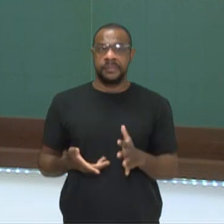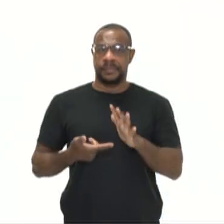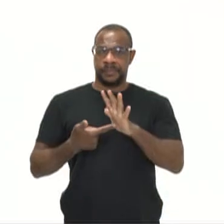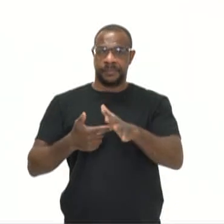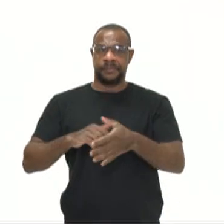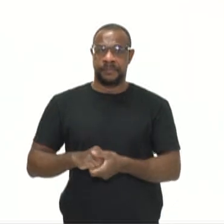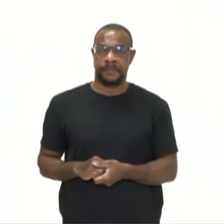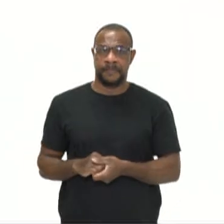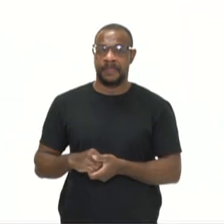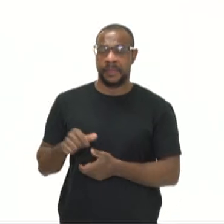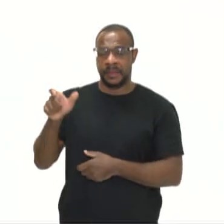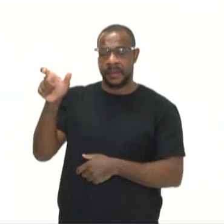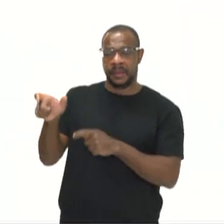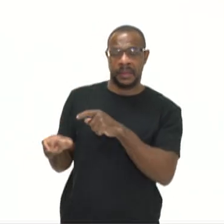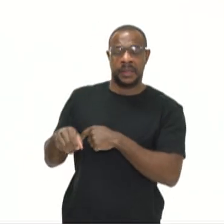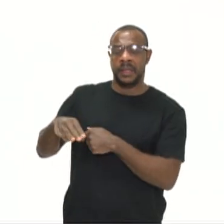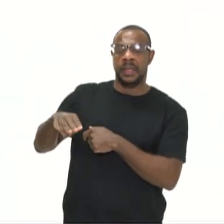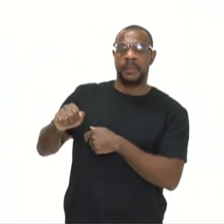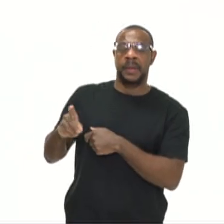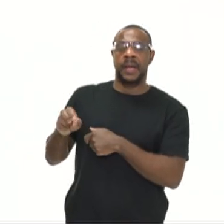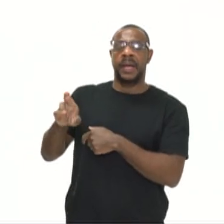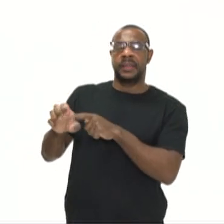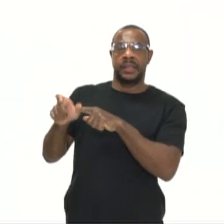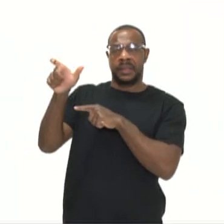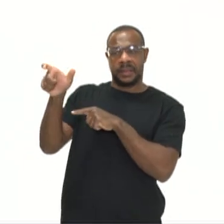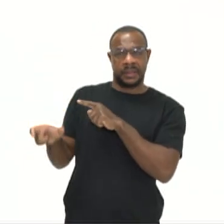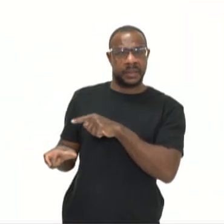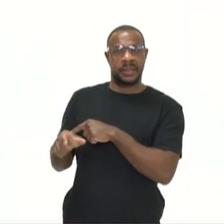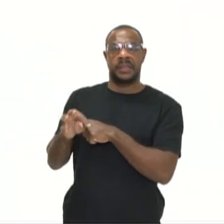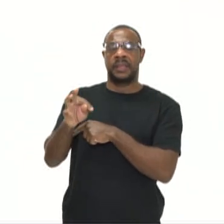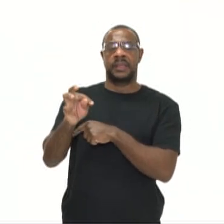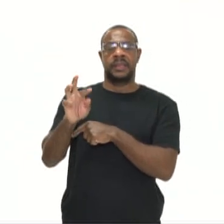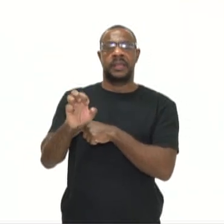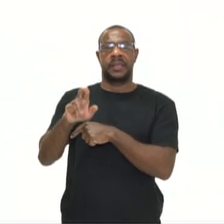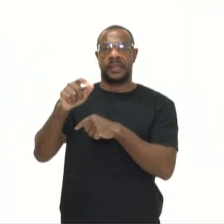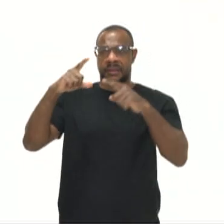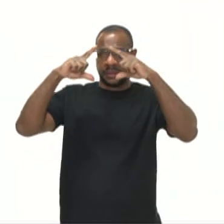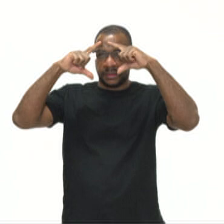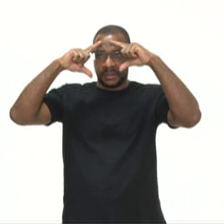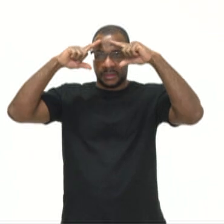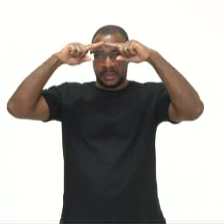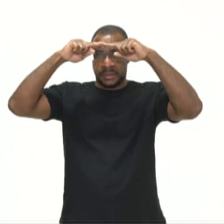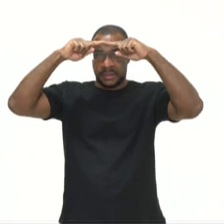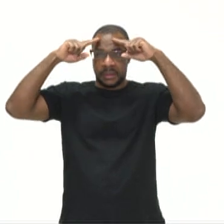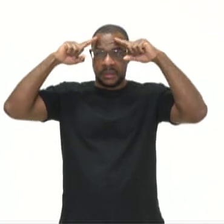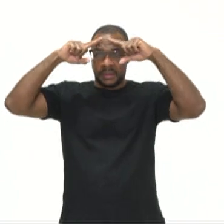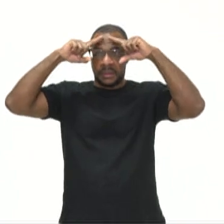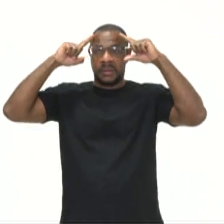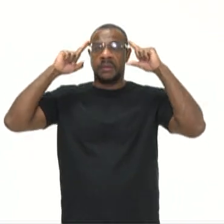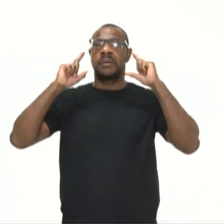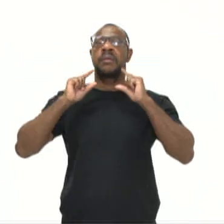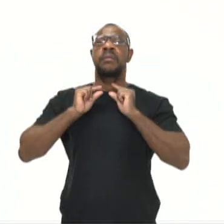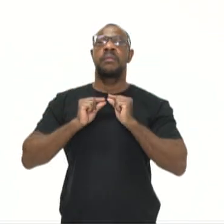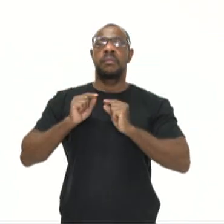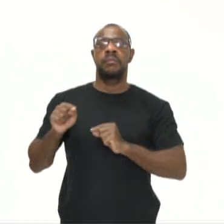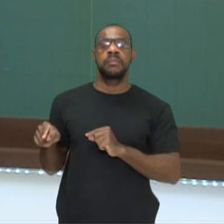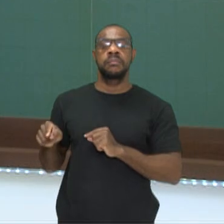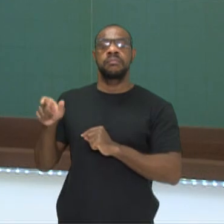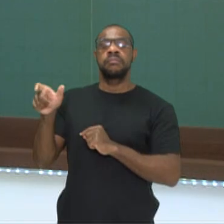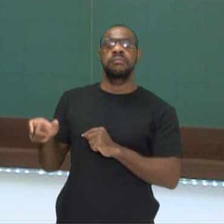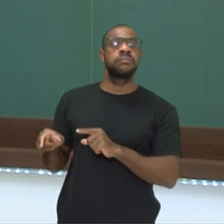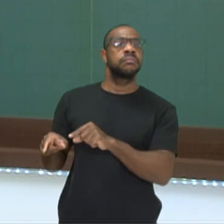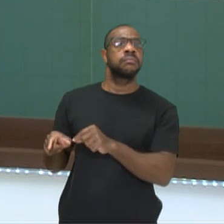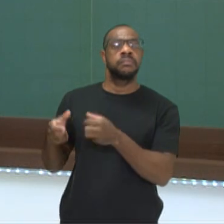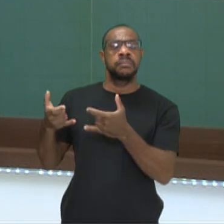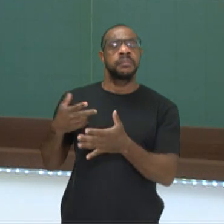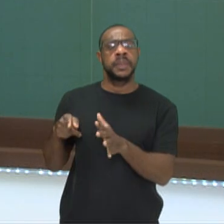E quando perguntaram para a Madre Teresa de Calcutá como poderemos promover a paz mundial, olha que interessante,